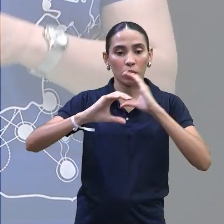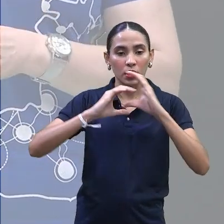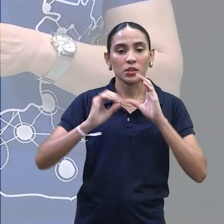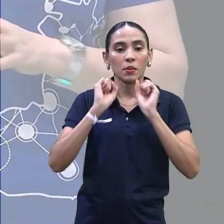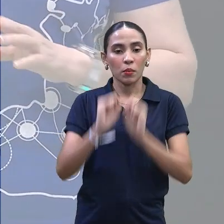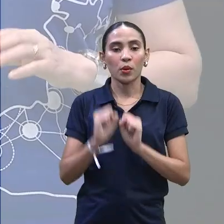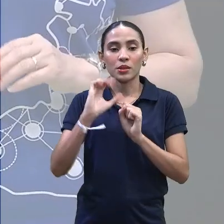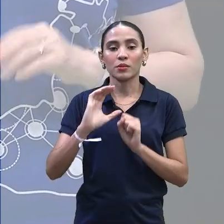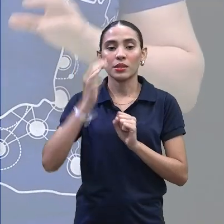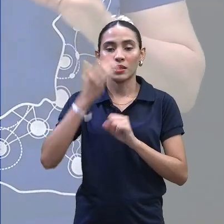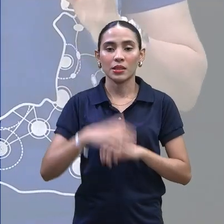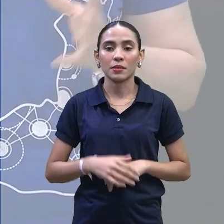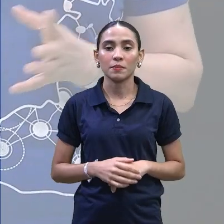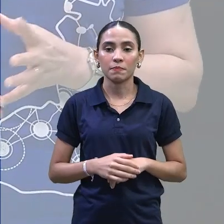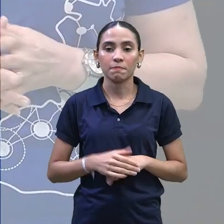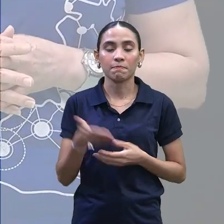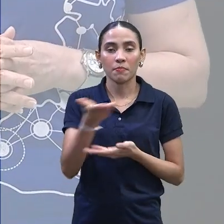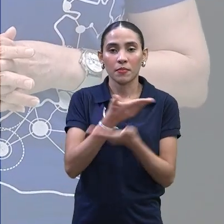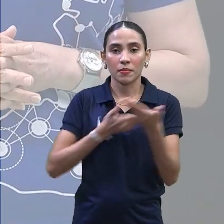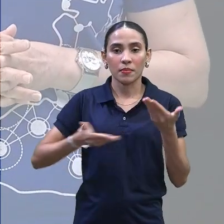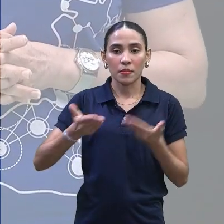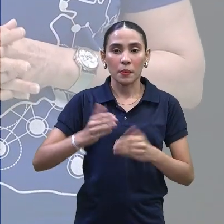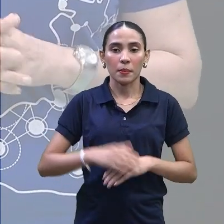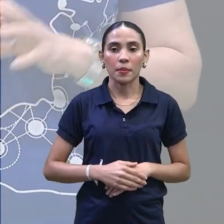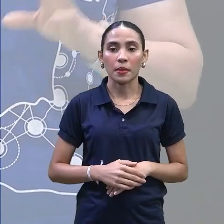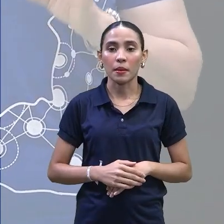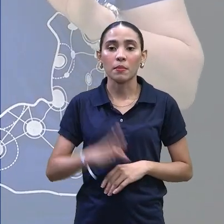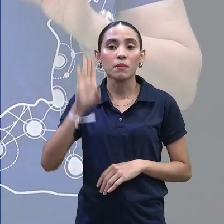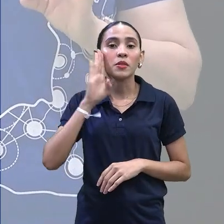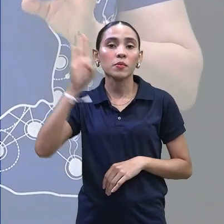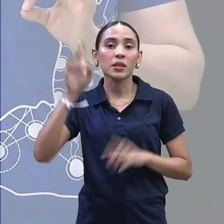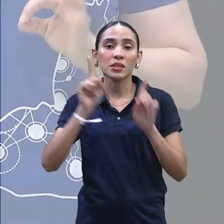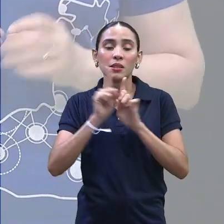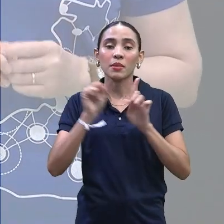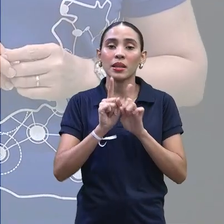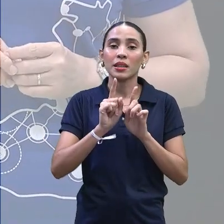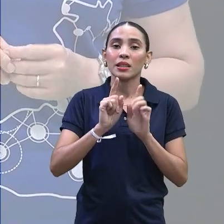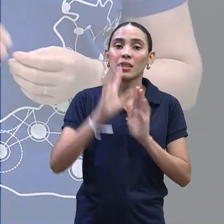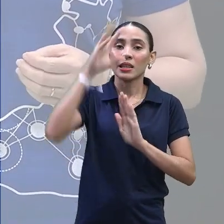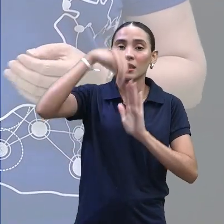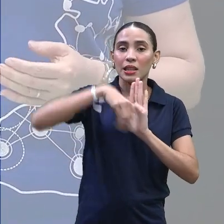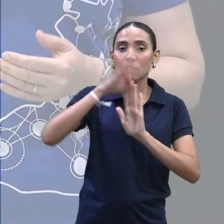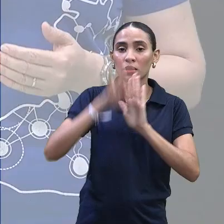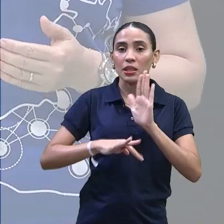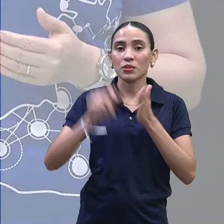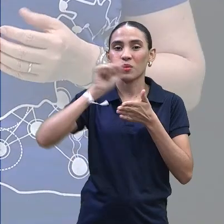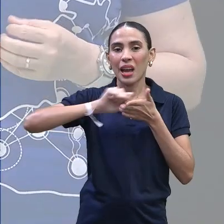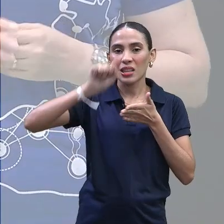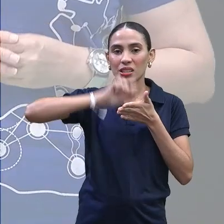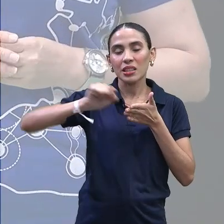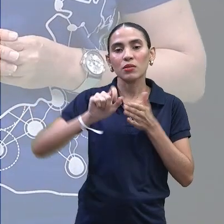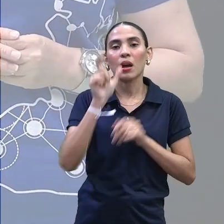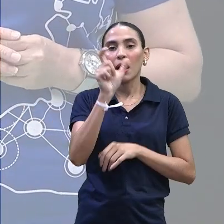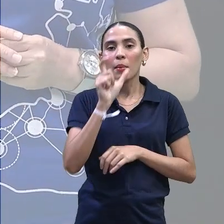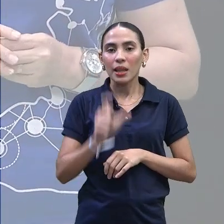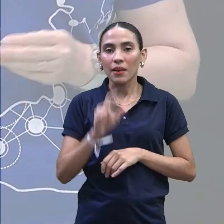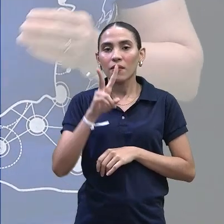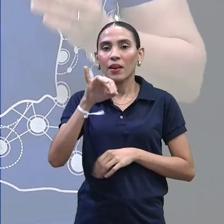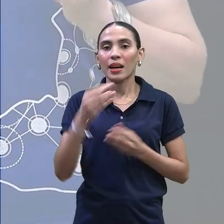podem ocorrer, né, nessa interação. Principalmente no texto escrito, né? As palavras vão estar comunicando uma